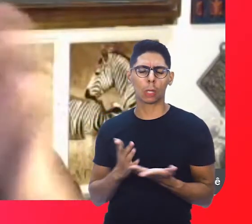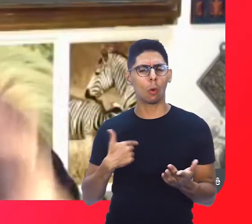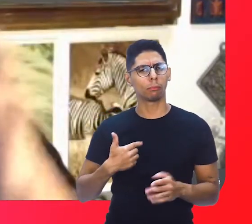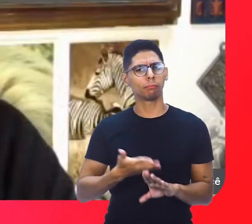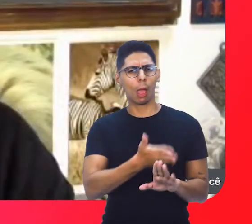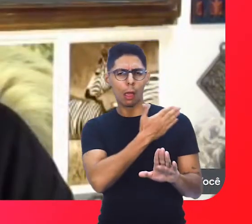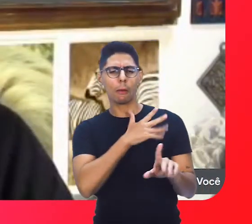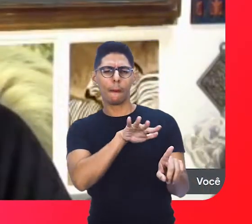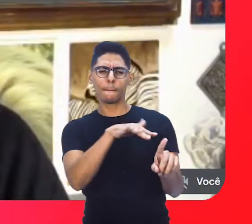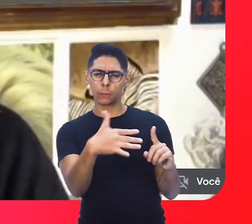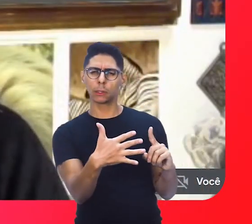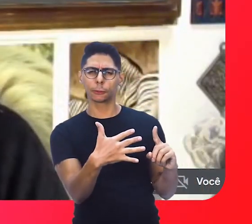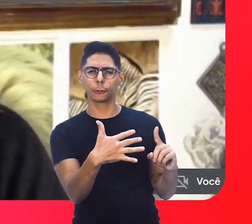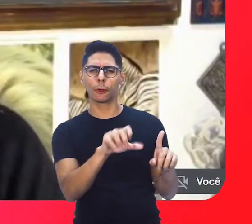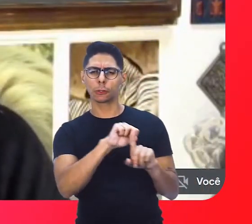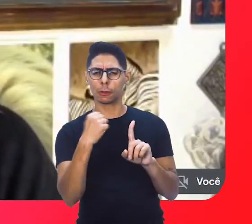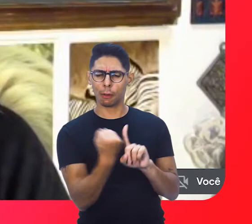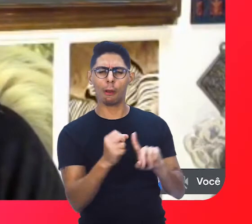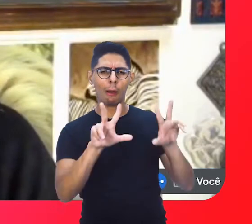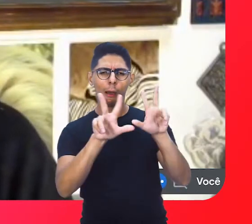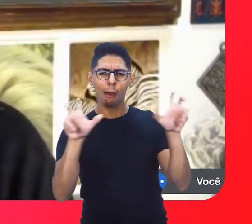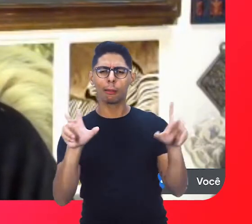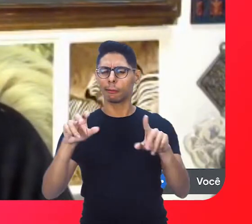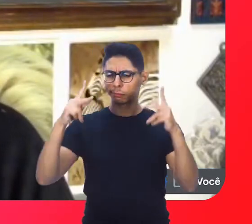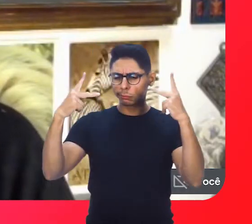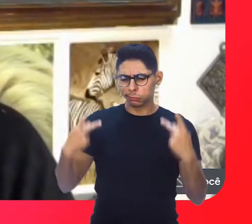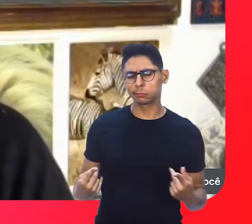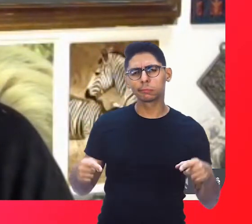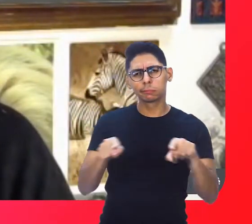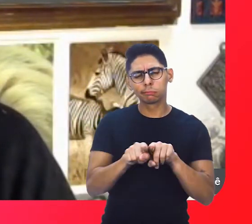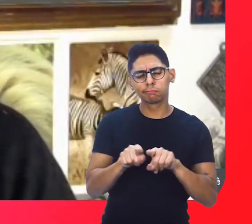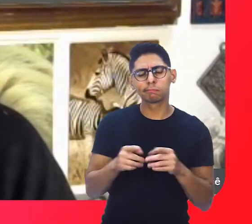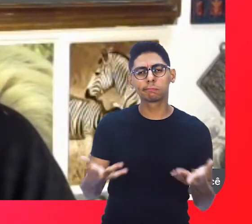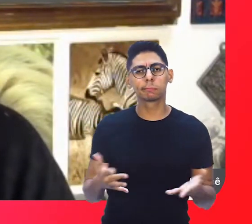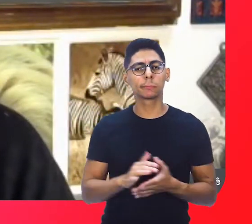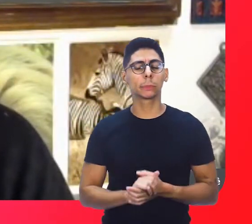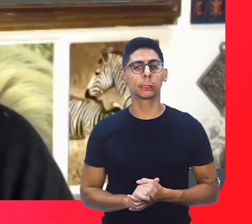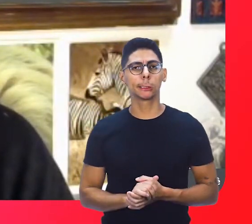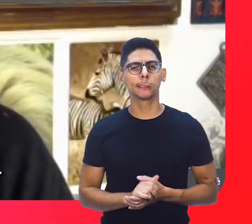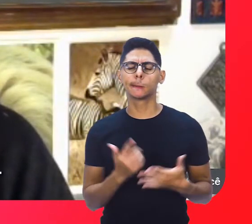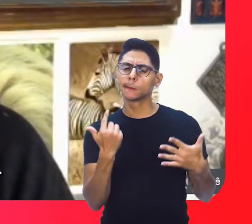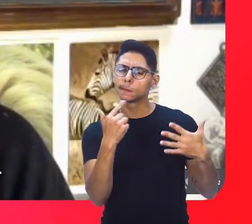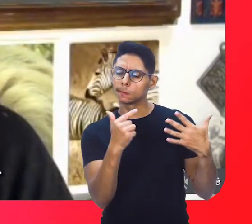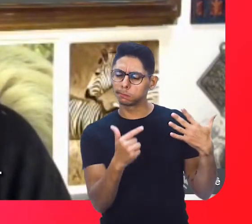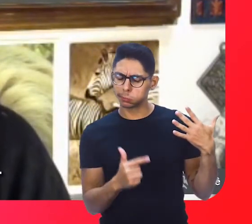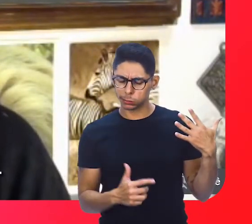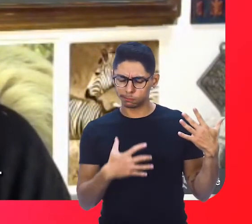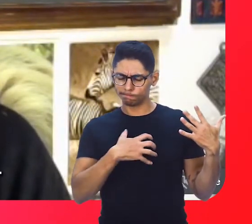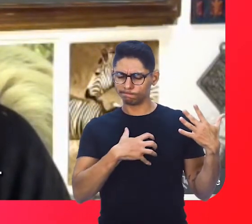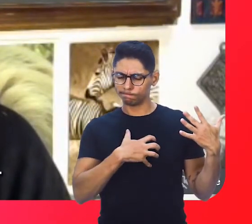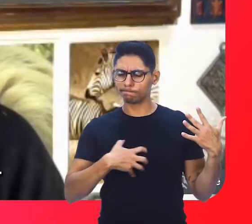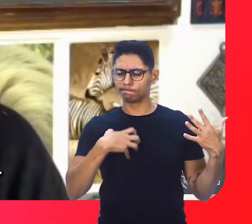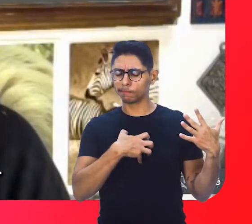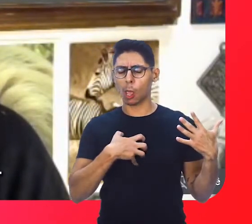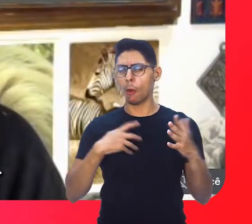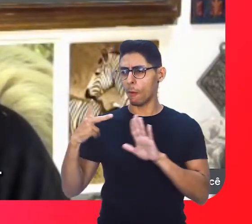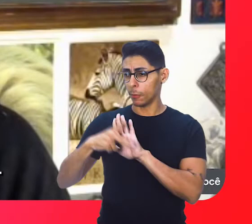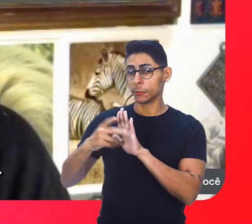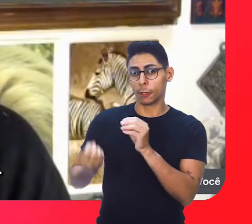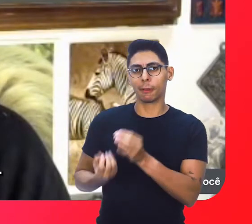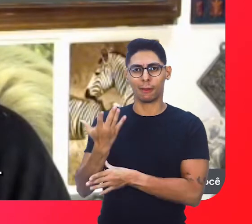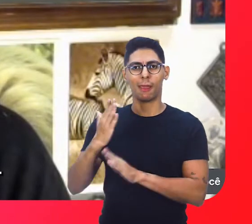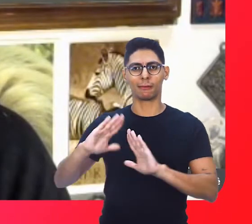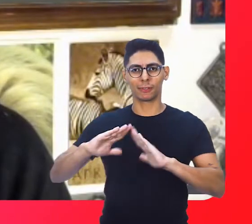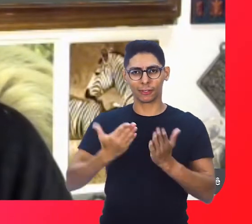muito social da questão humana, e tudo isso foi, assim, me levando a criar a Escola de Gente. Quando eu criei a Escola